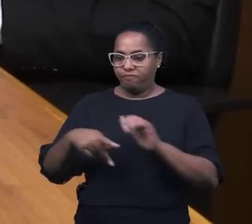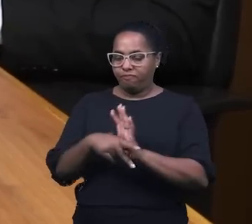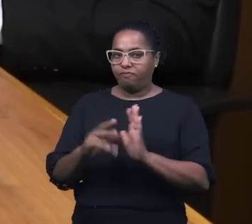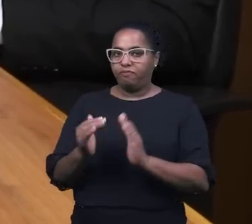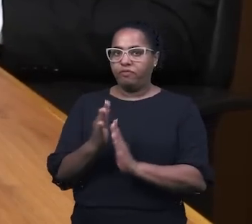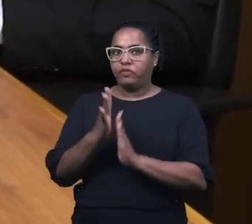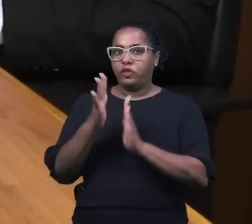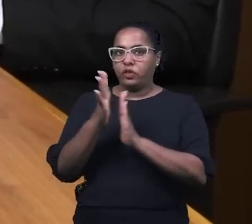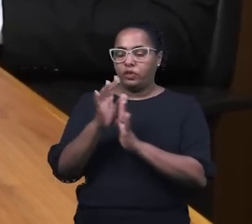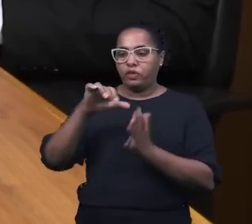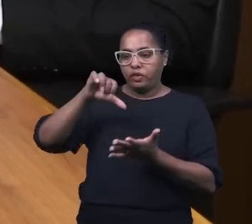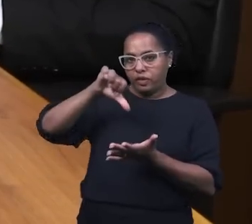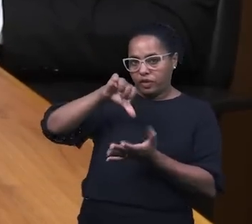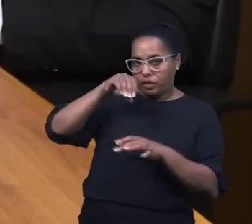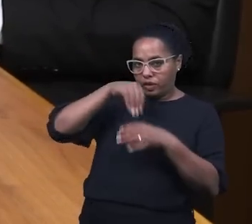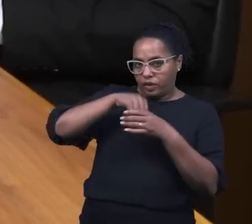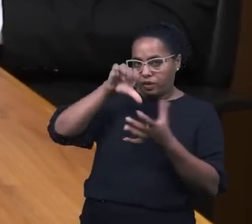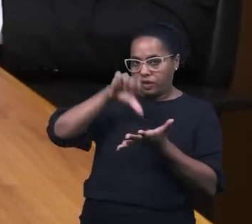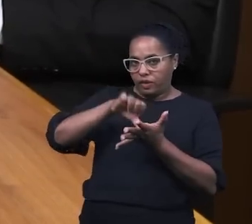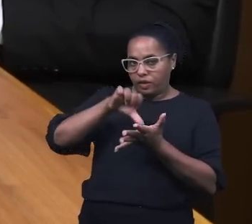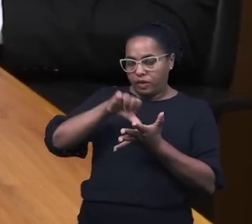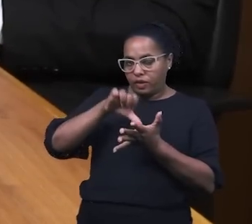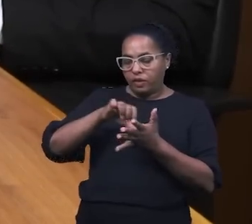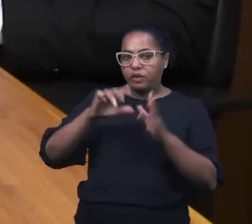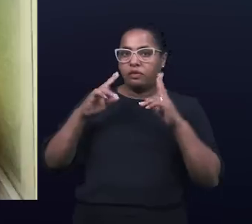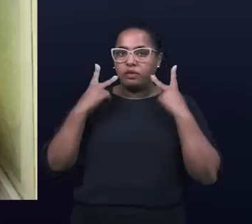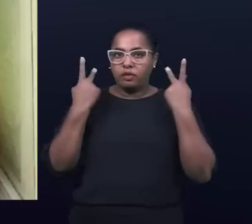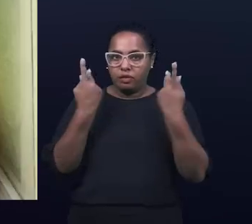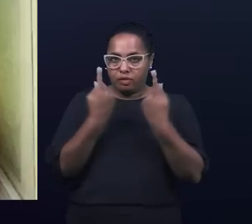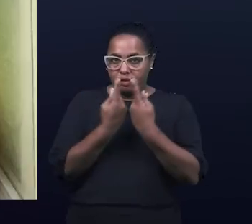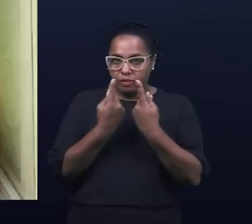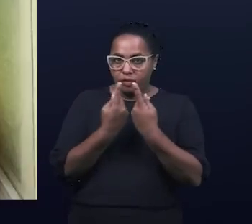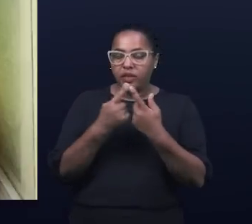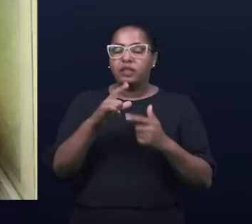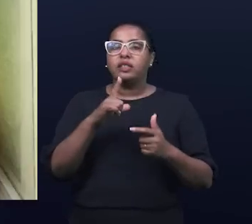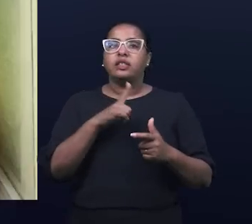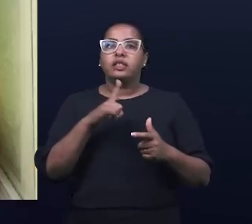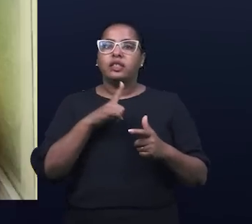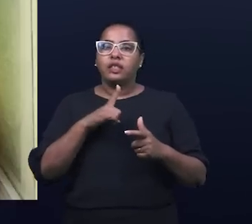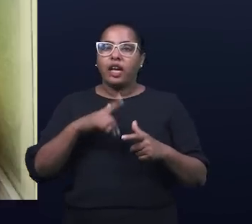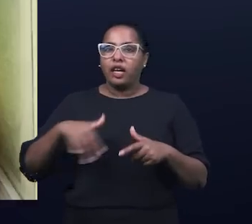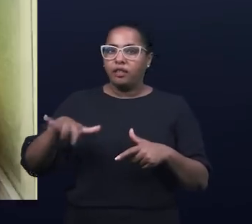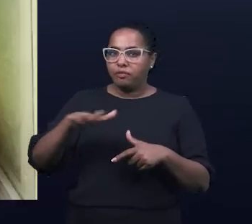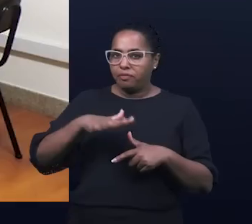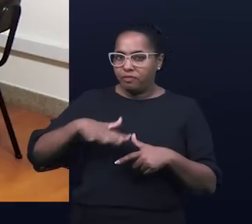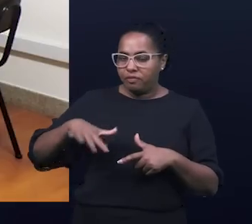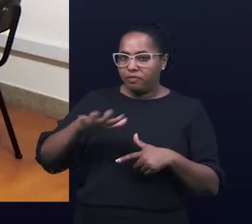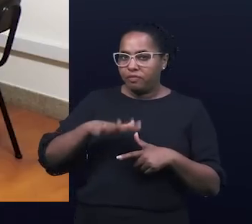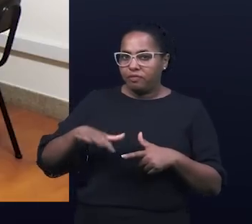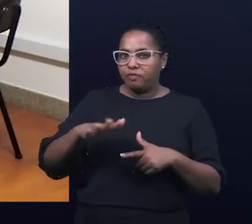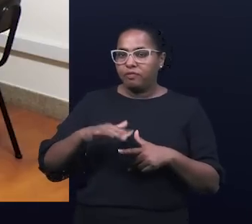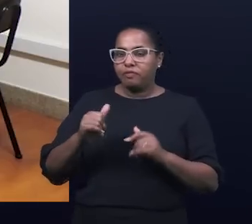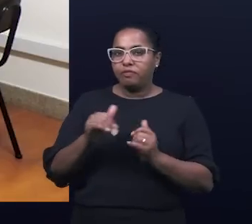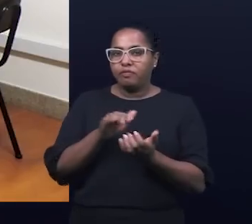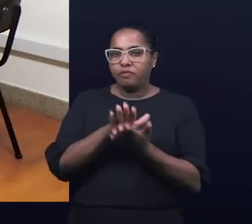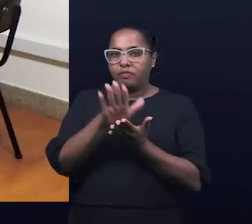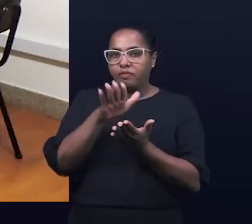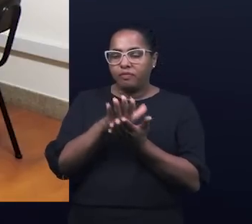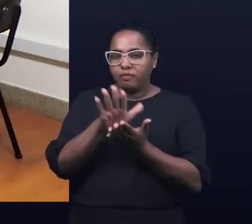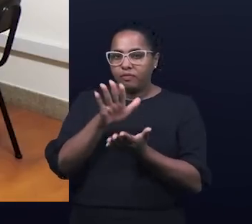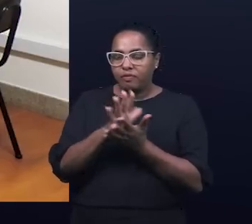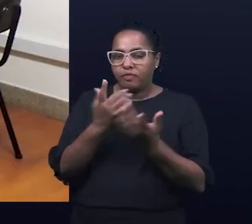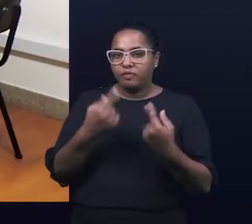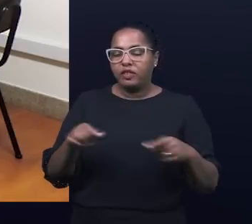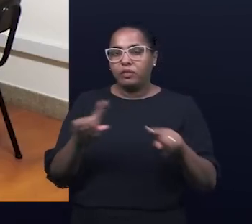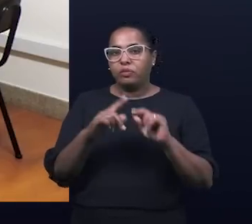ele funciona na sede do presbitério, como o senhor falou, e lá nós temos toda a parte de produção musical